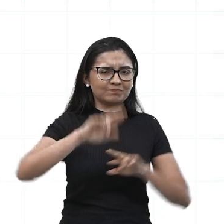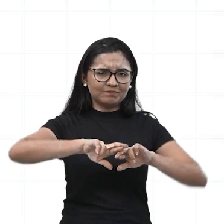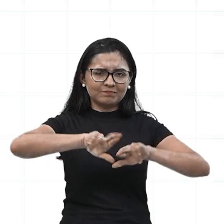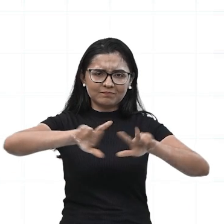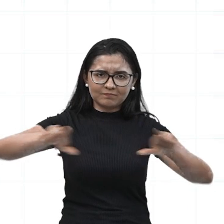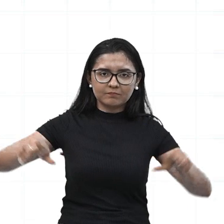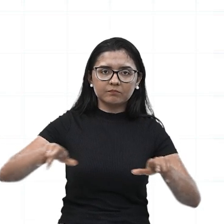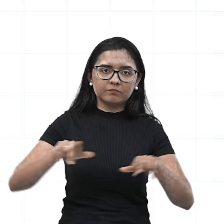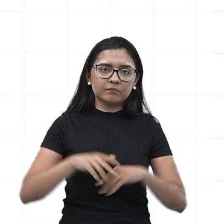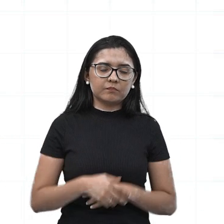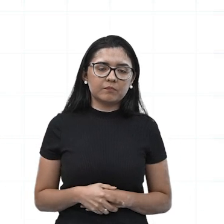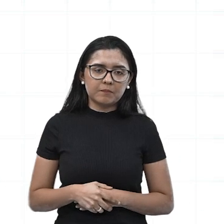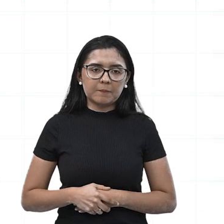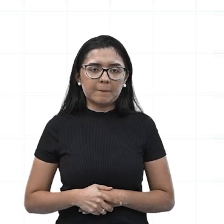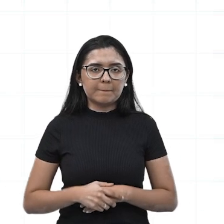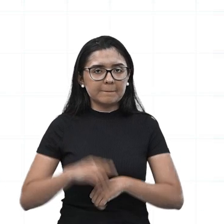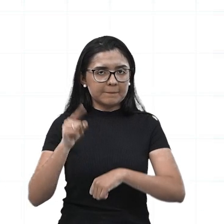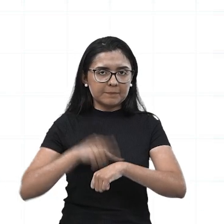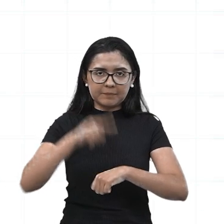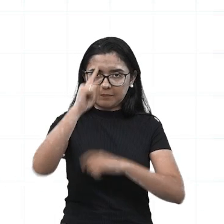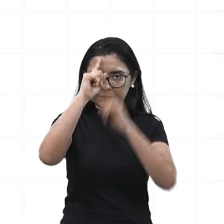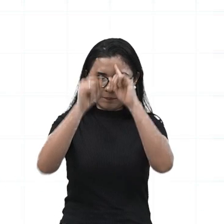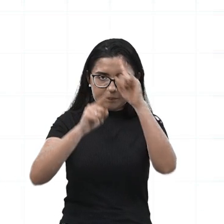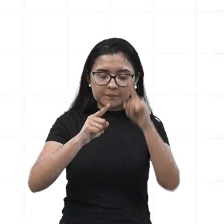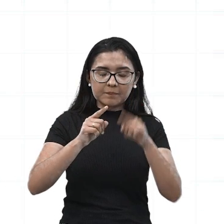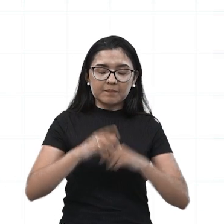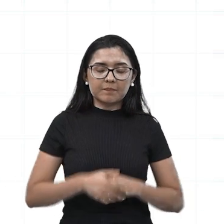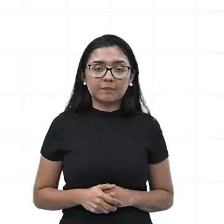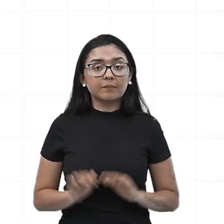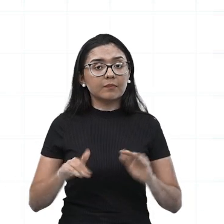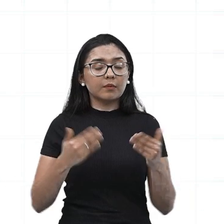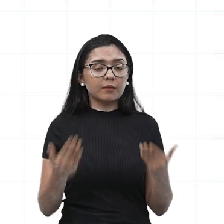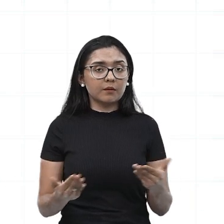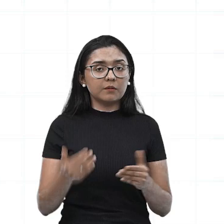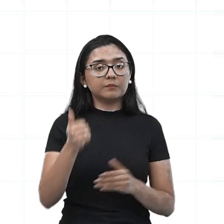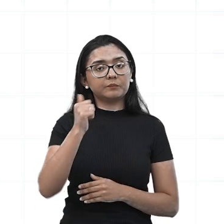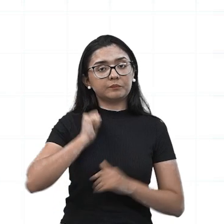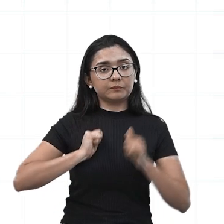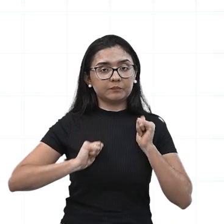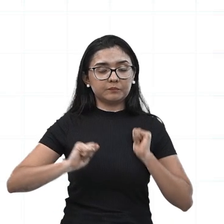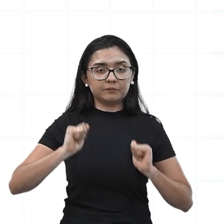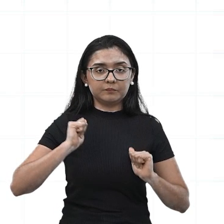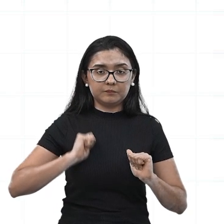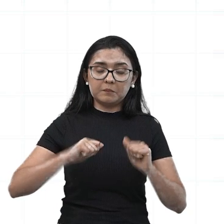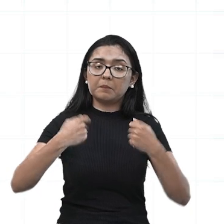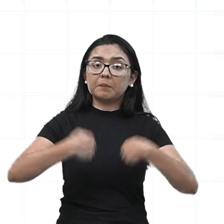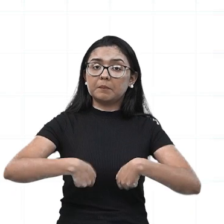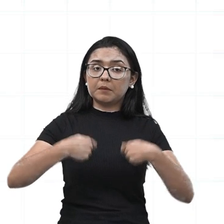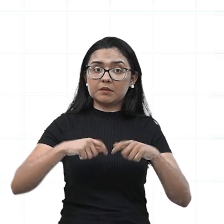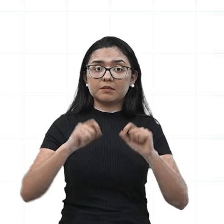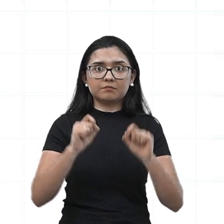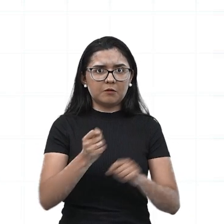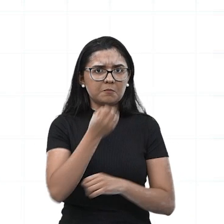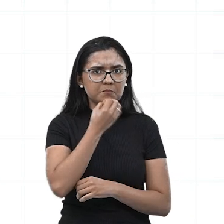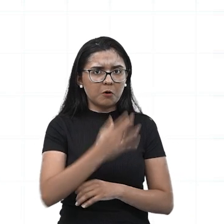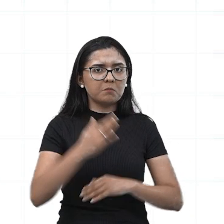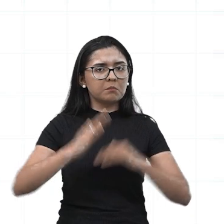um jogo ali. Então, os atores, eles têm que ser muito bons